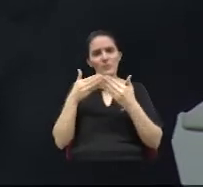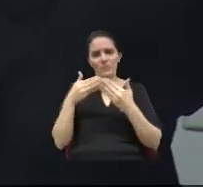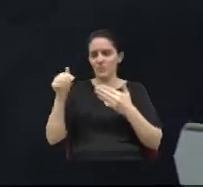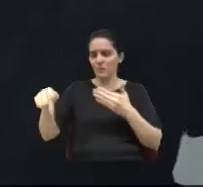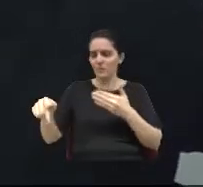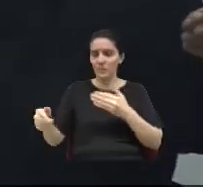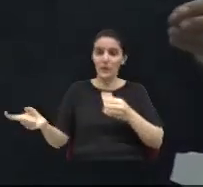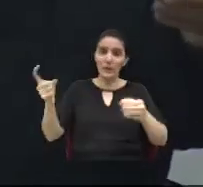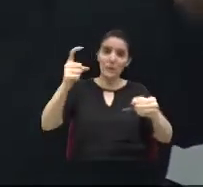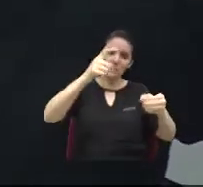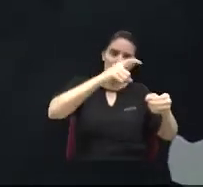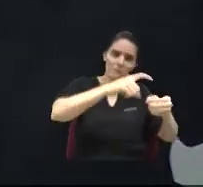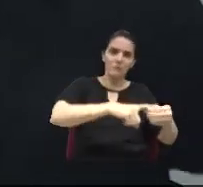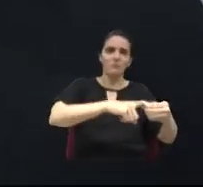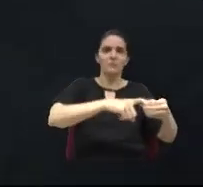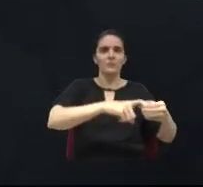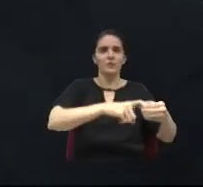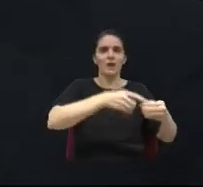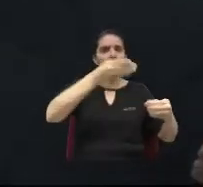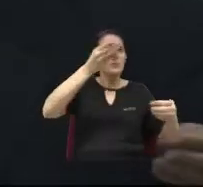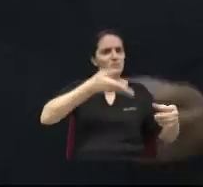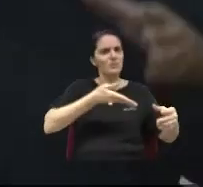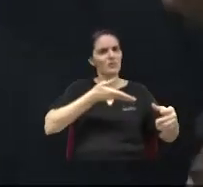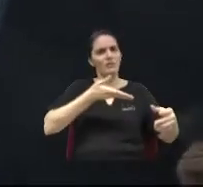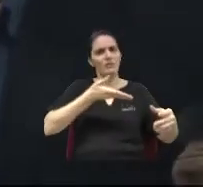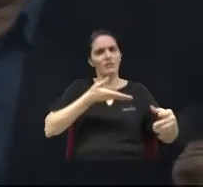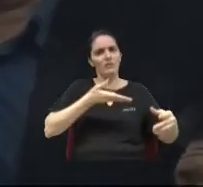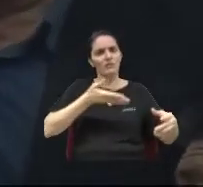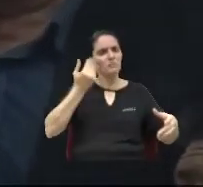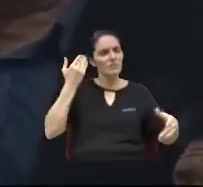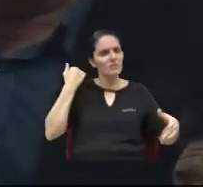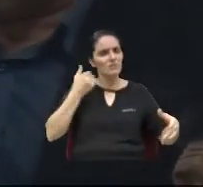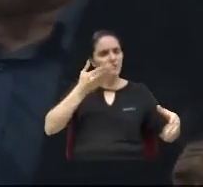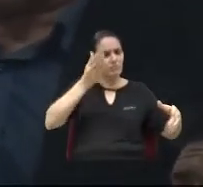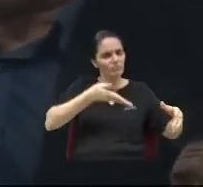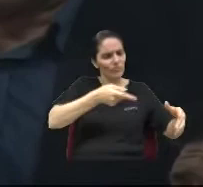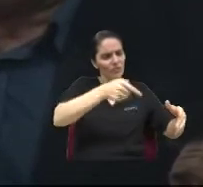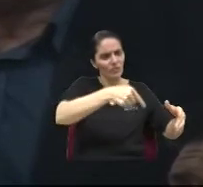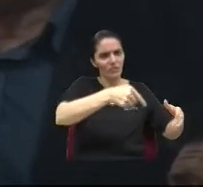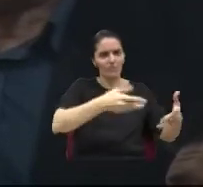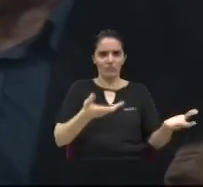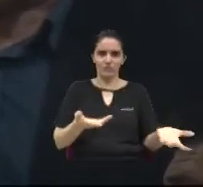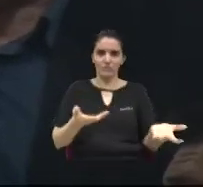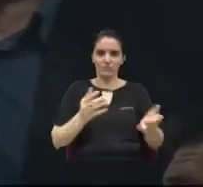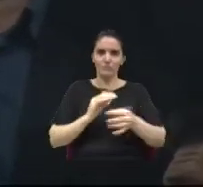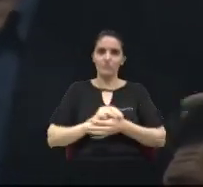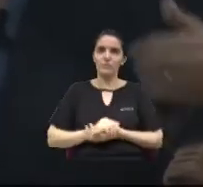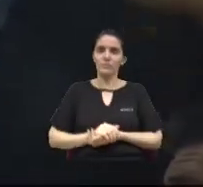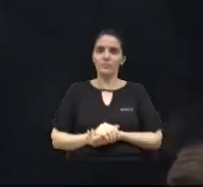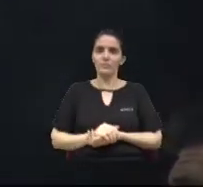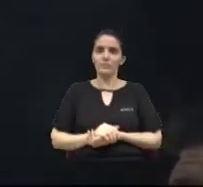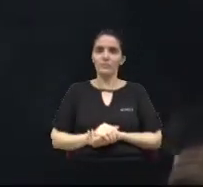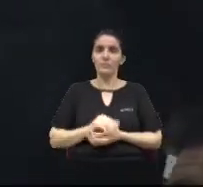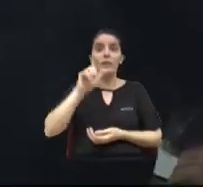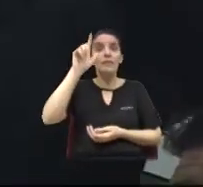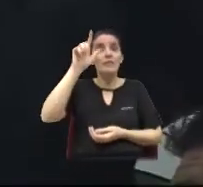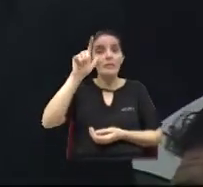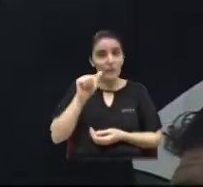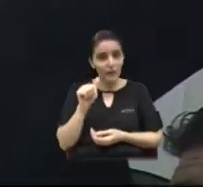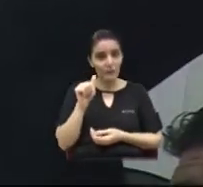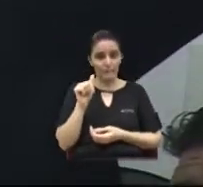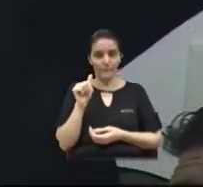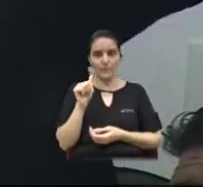a Policlínica, onde já estava, que volte para esse mesmo local, e